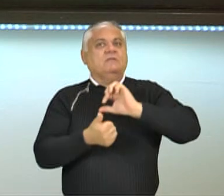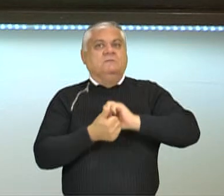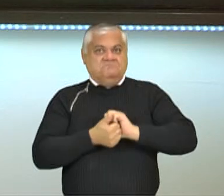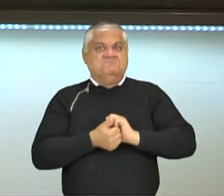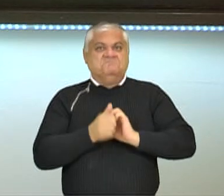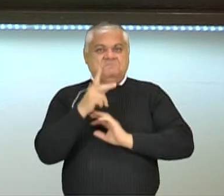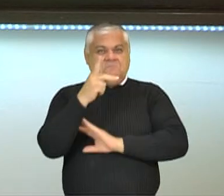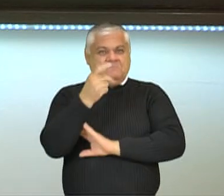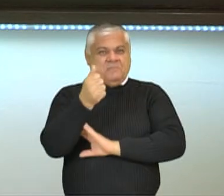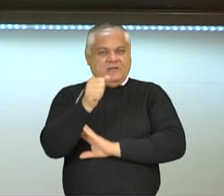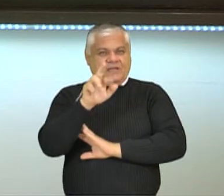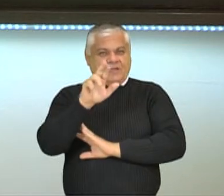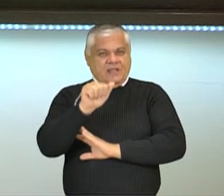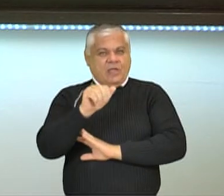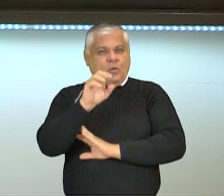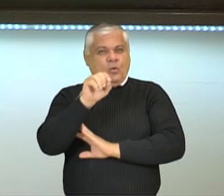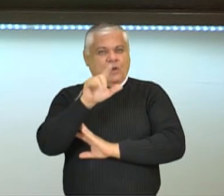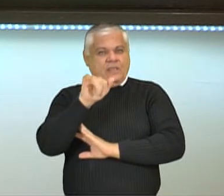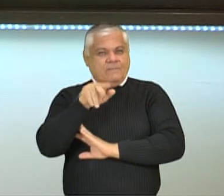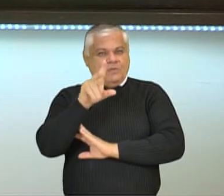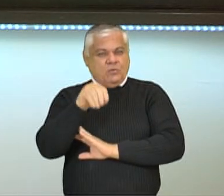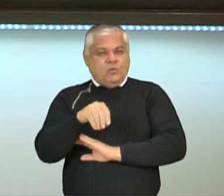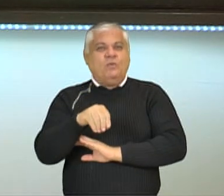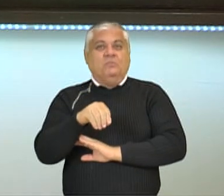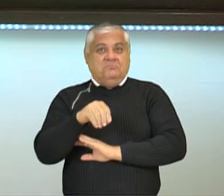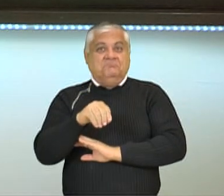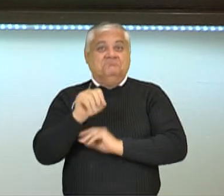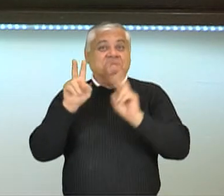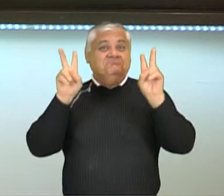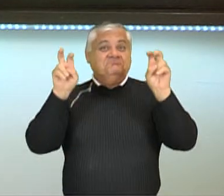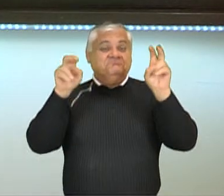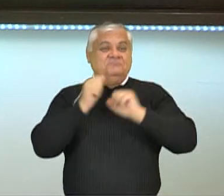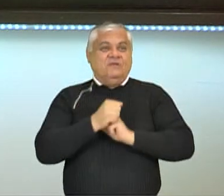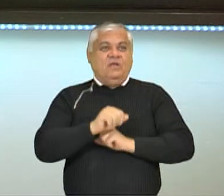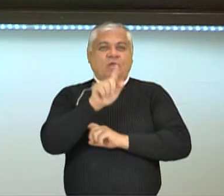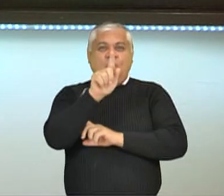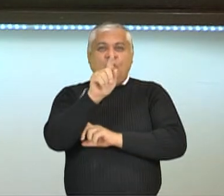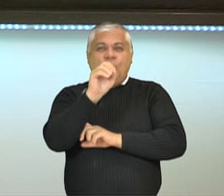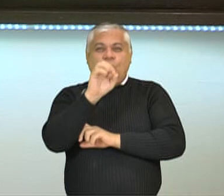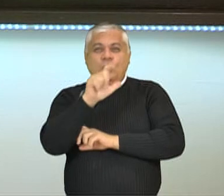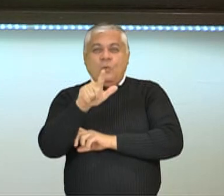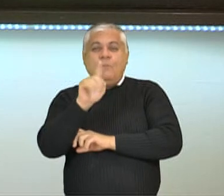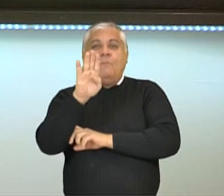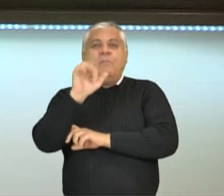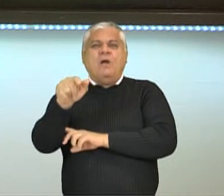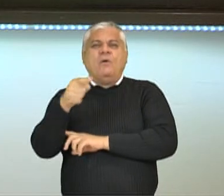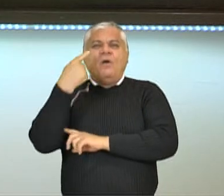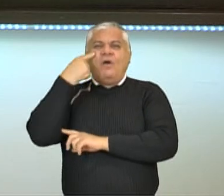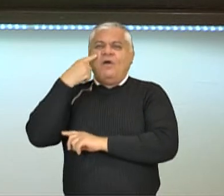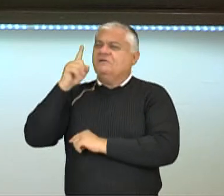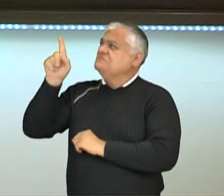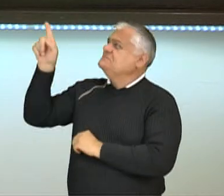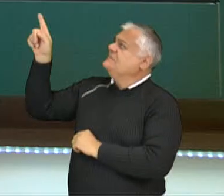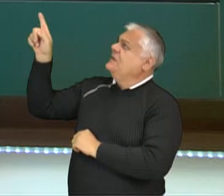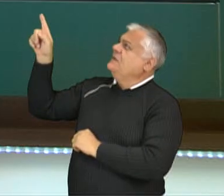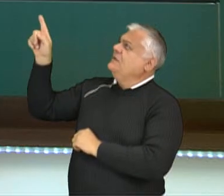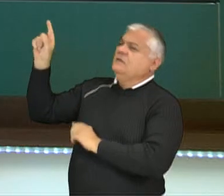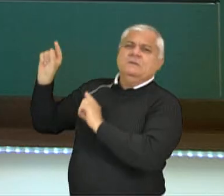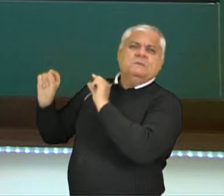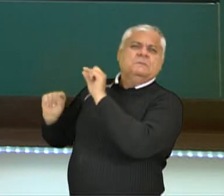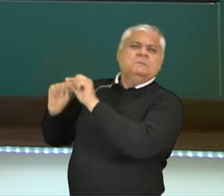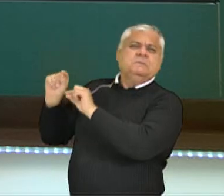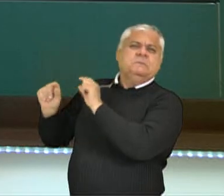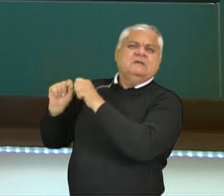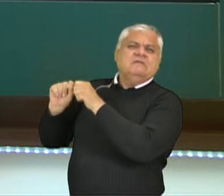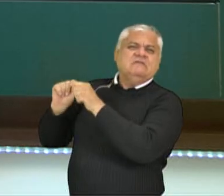muito interessante, que é o goalball. A gente vai imaginar aqui, ó, o que, que essas atletas elas